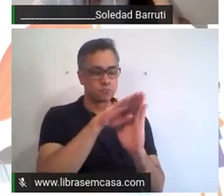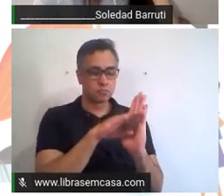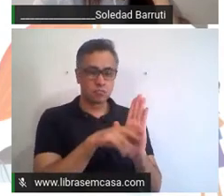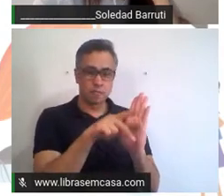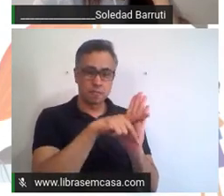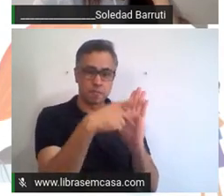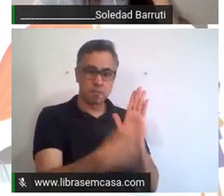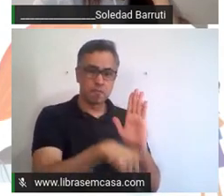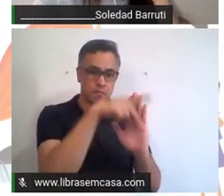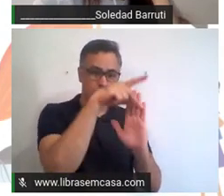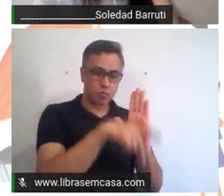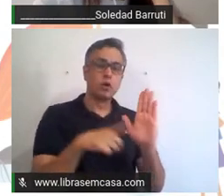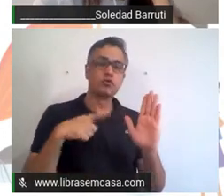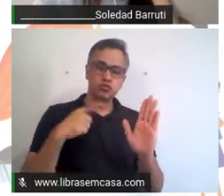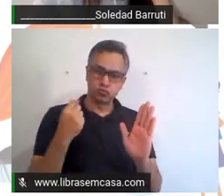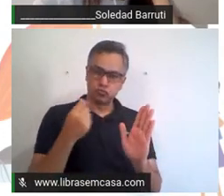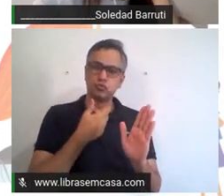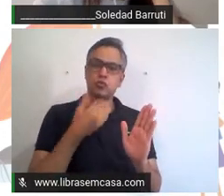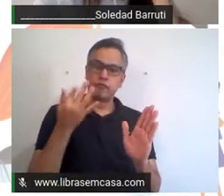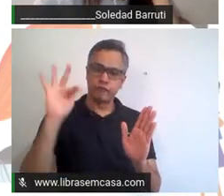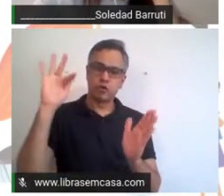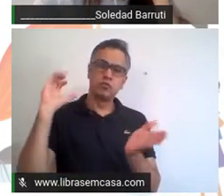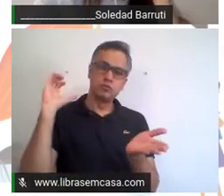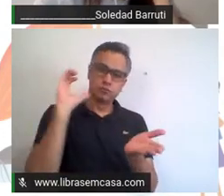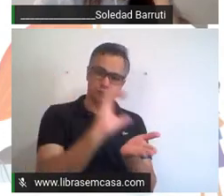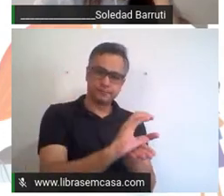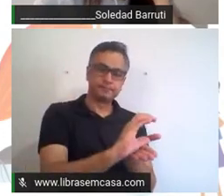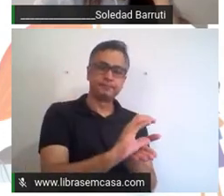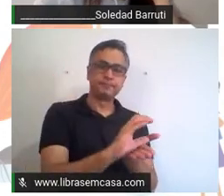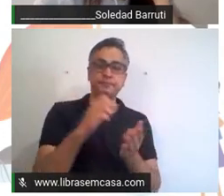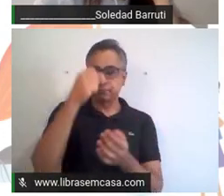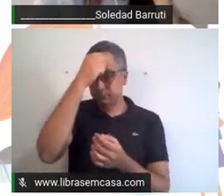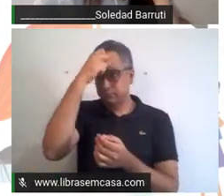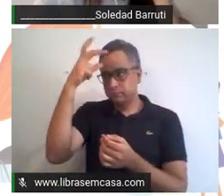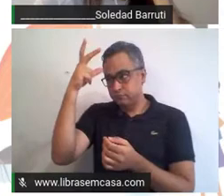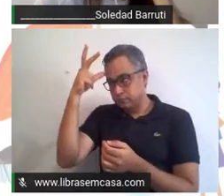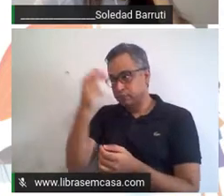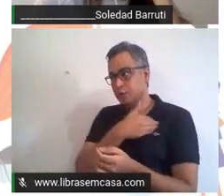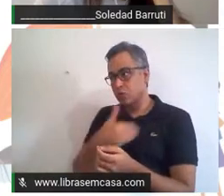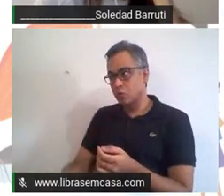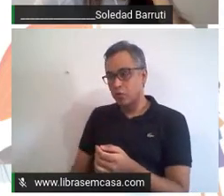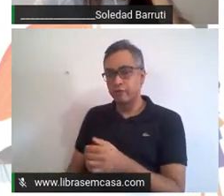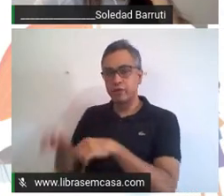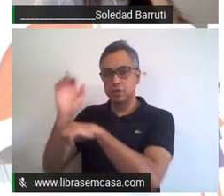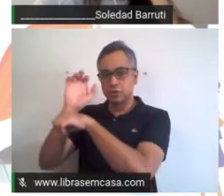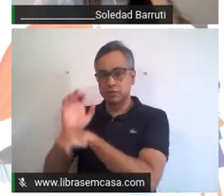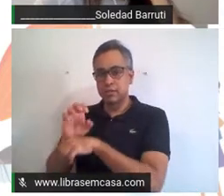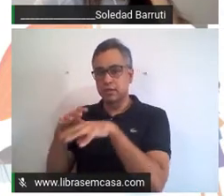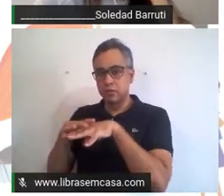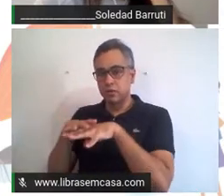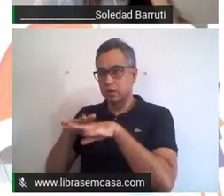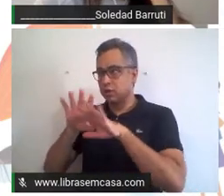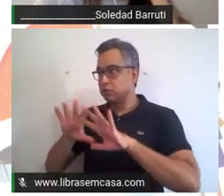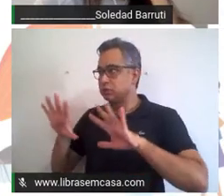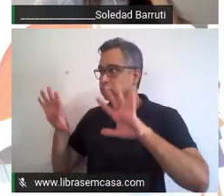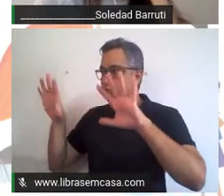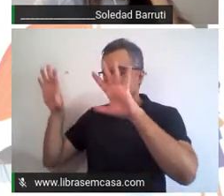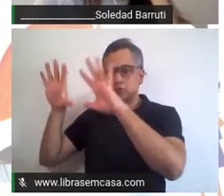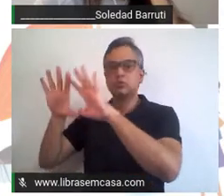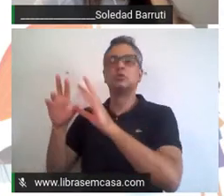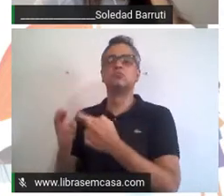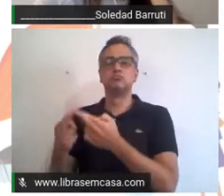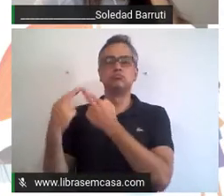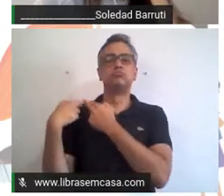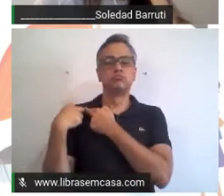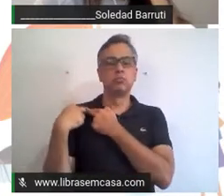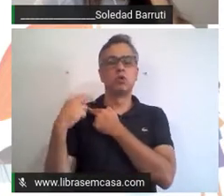com ele, mas ele é um programa local onde as prefeituras e o governo do estado, na sua rede de escolas estaduais, têm a